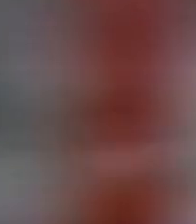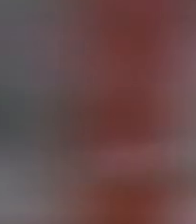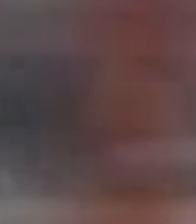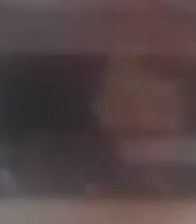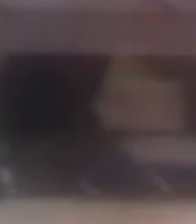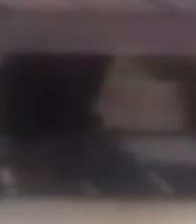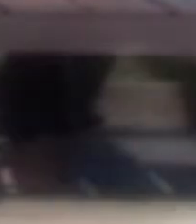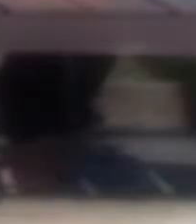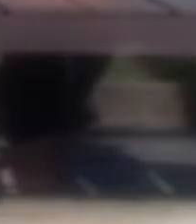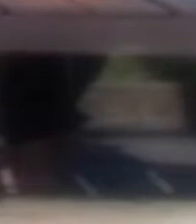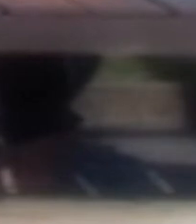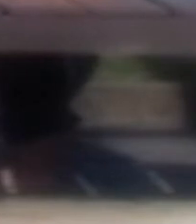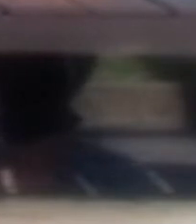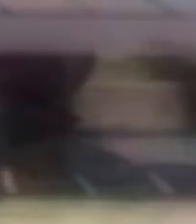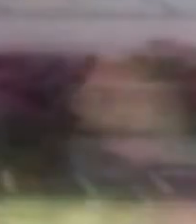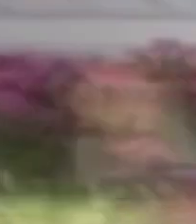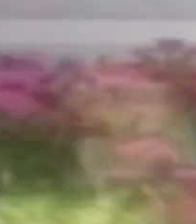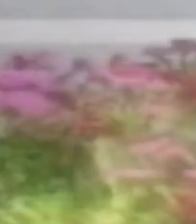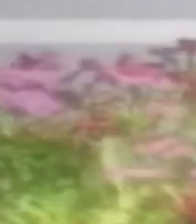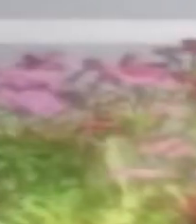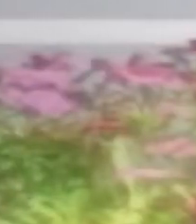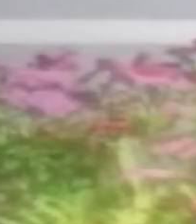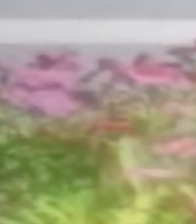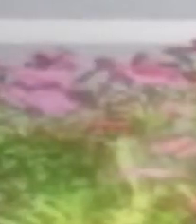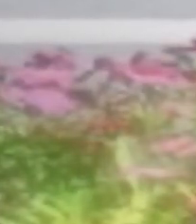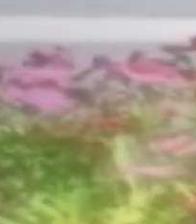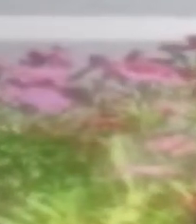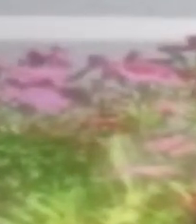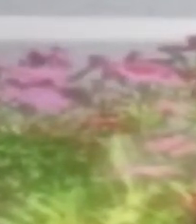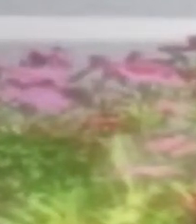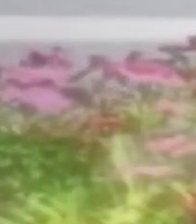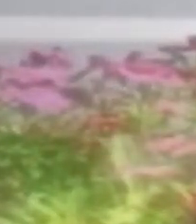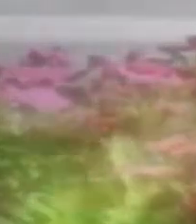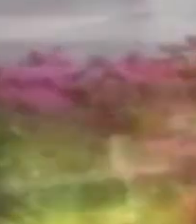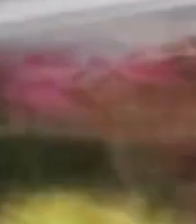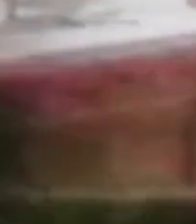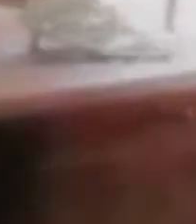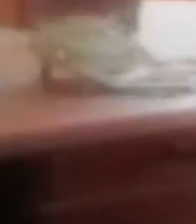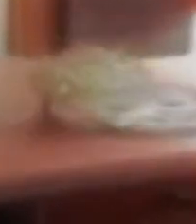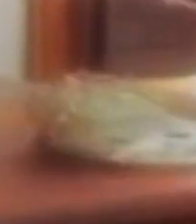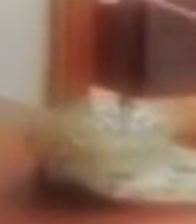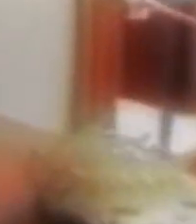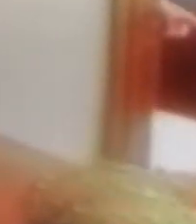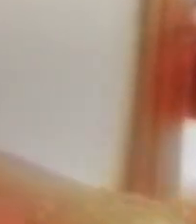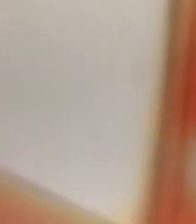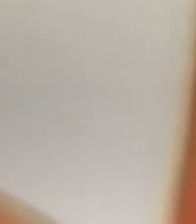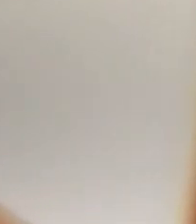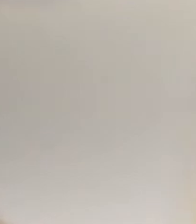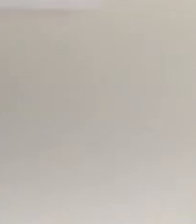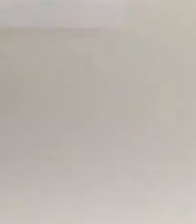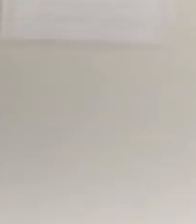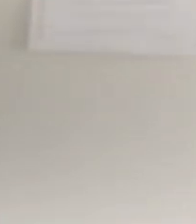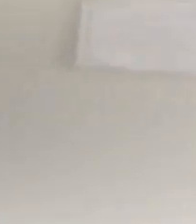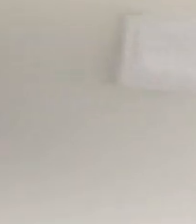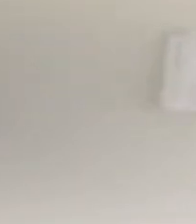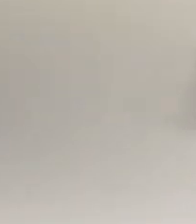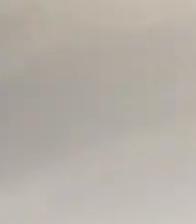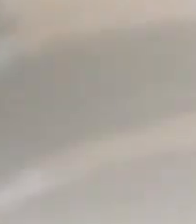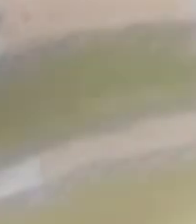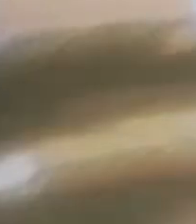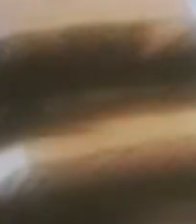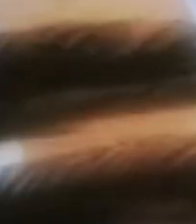que estamos numa noite de celebração, mas é no sentido de compartilhar, né, que, enfim, na visão dele, ele foi à faculdade de História, né, ter aulas